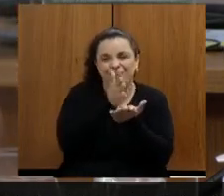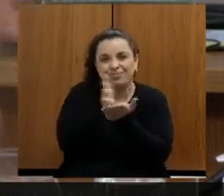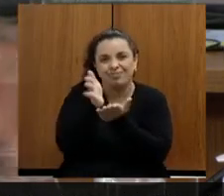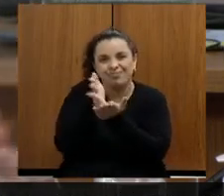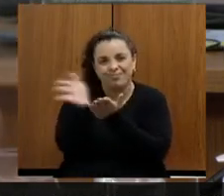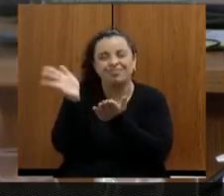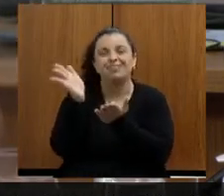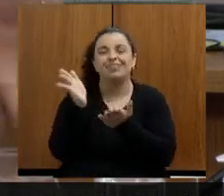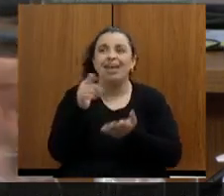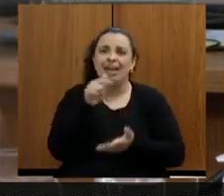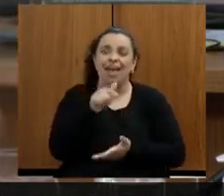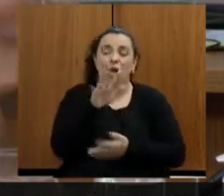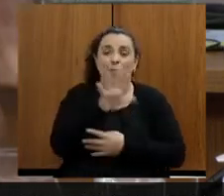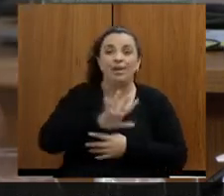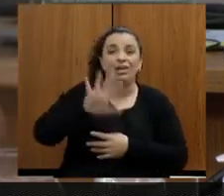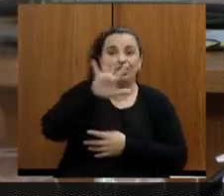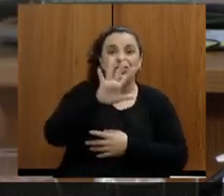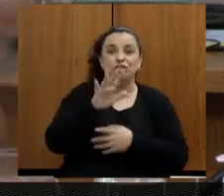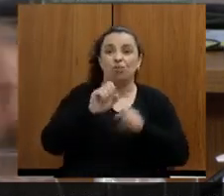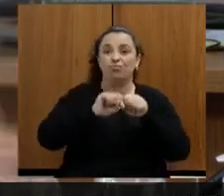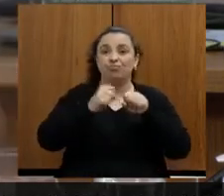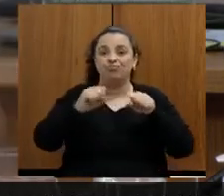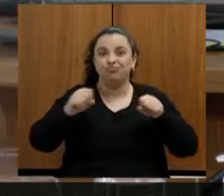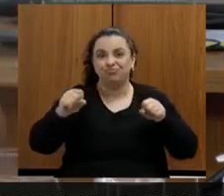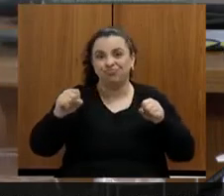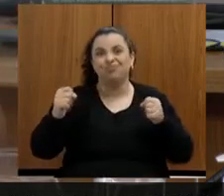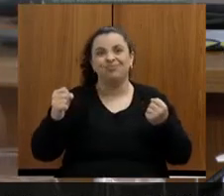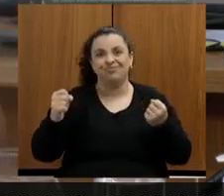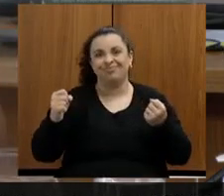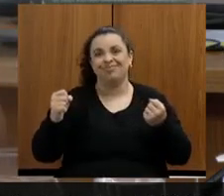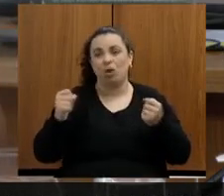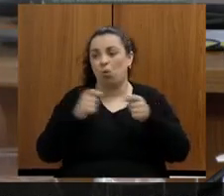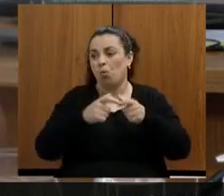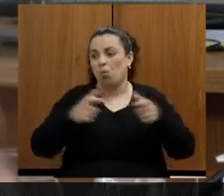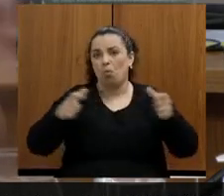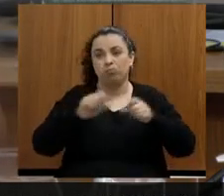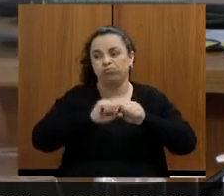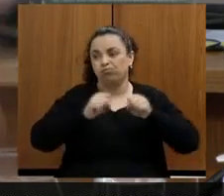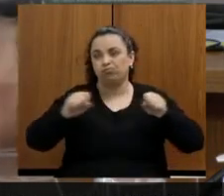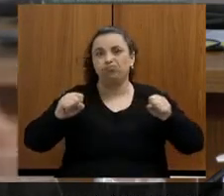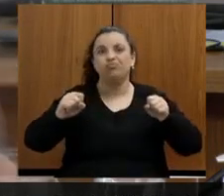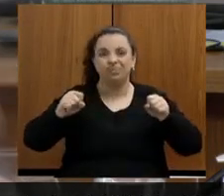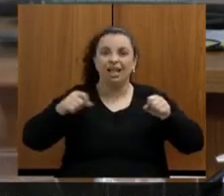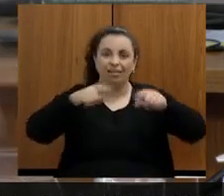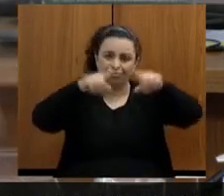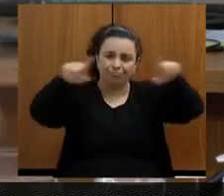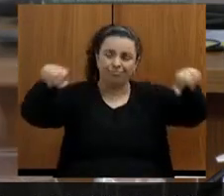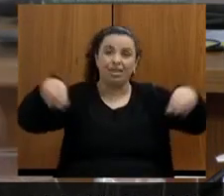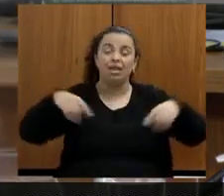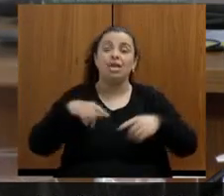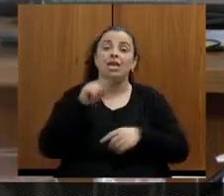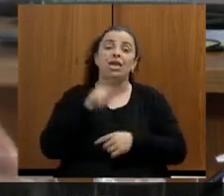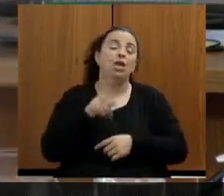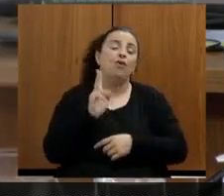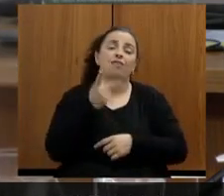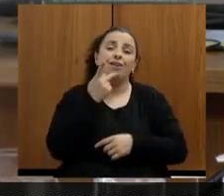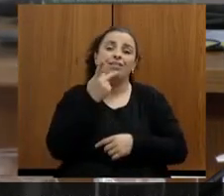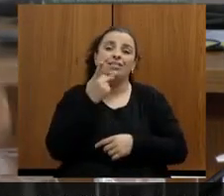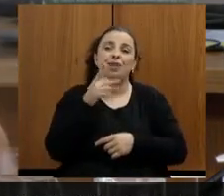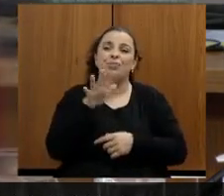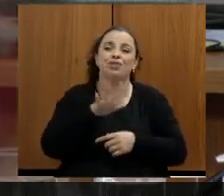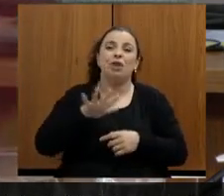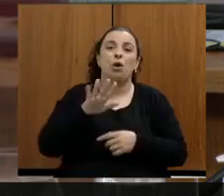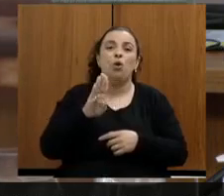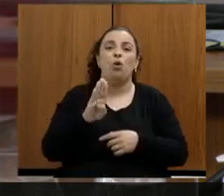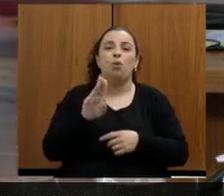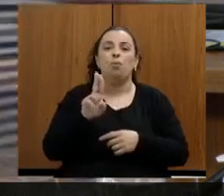é maior que o Estado de Sergipe Alagoas Pernambuco Paraíba juntos e se tu sempre Buritizeiro que